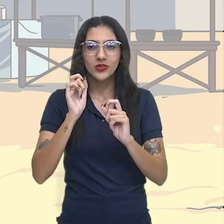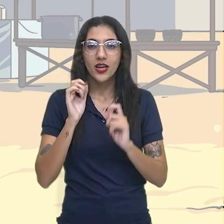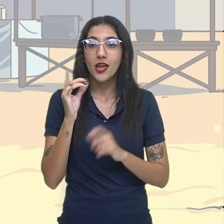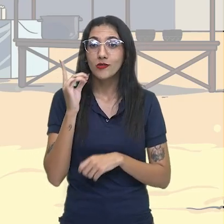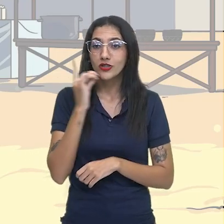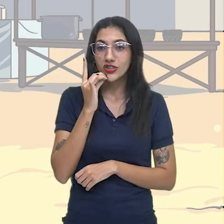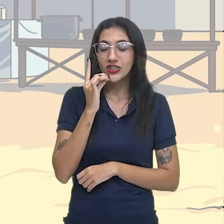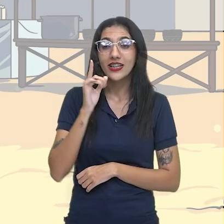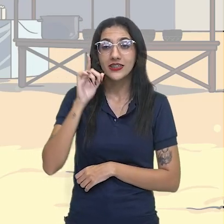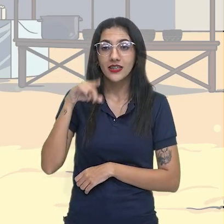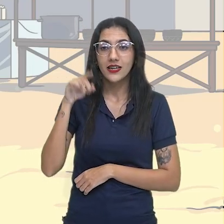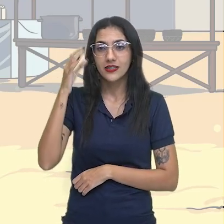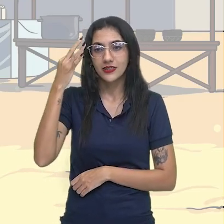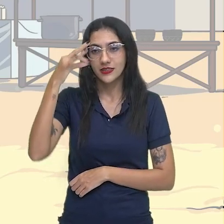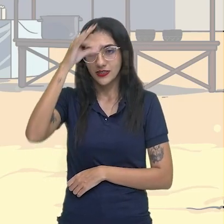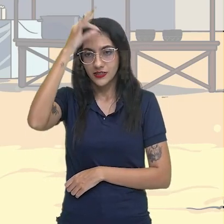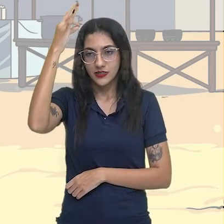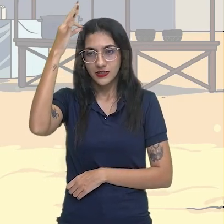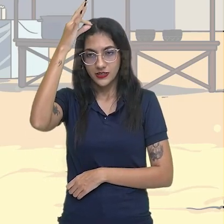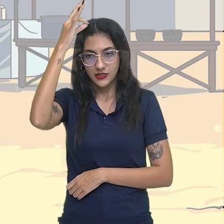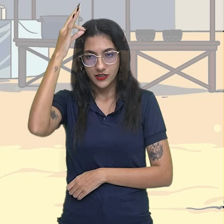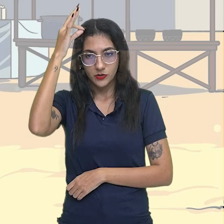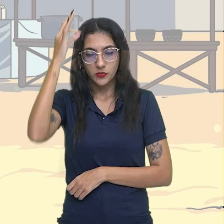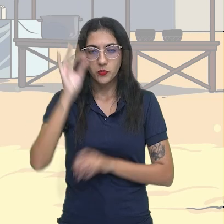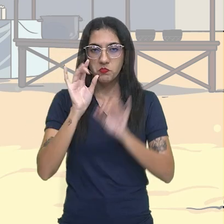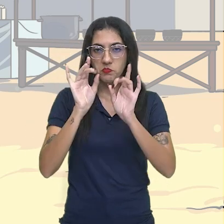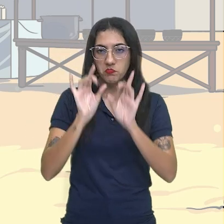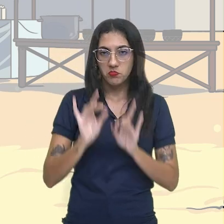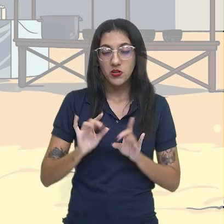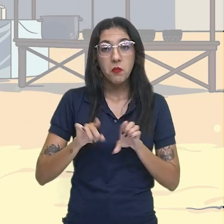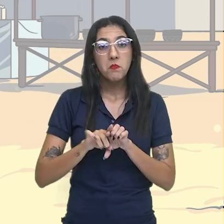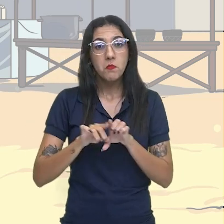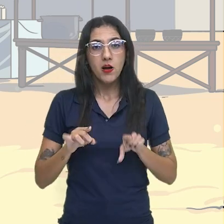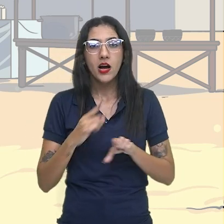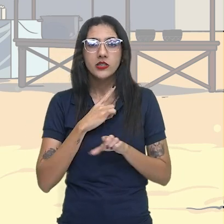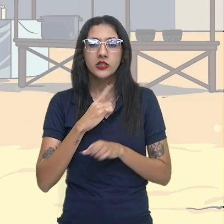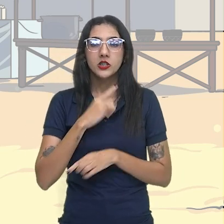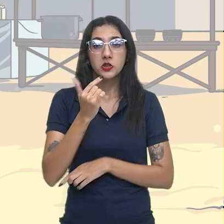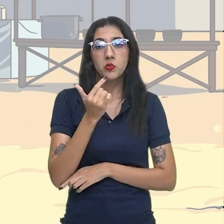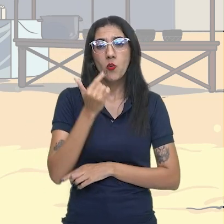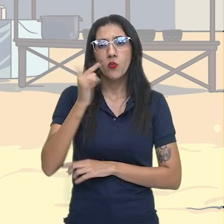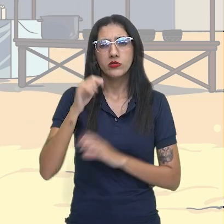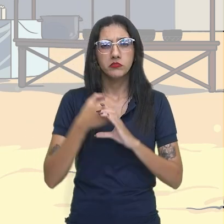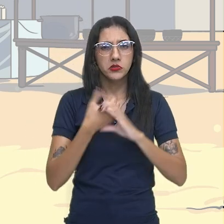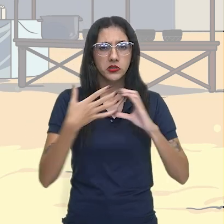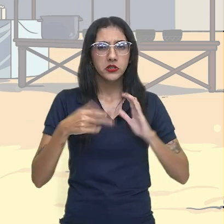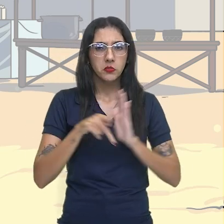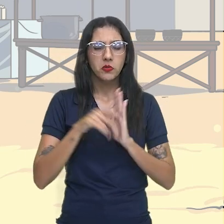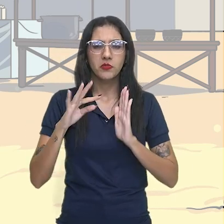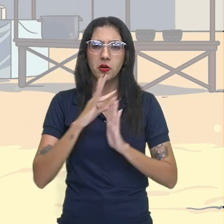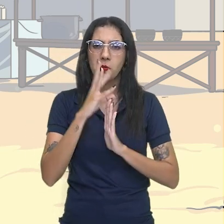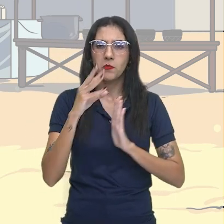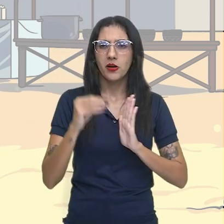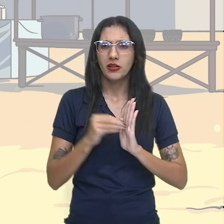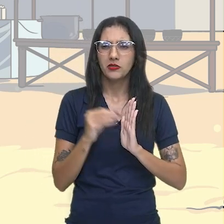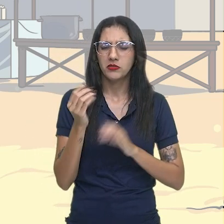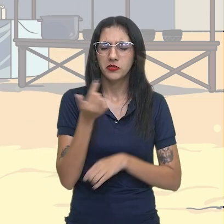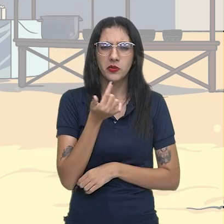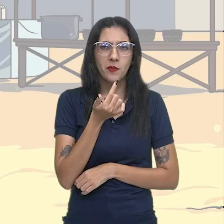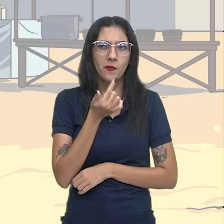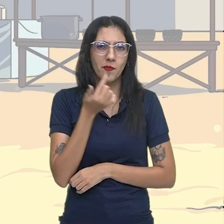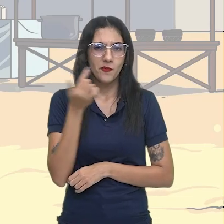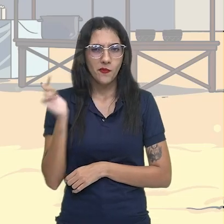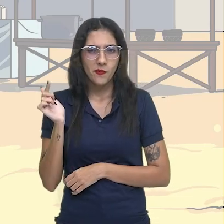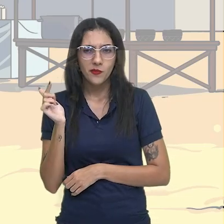do santo. Mas também temos as encantarias amazônicas em outras